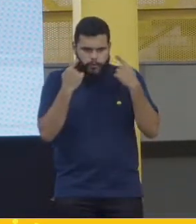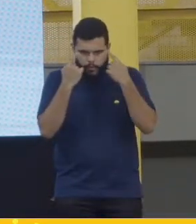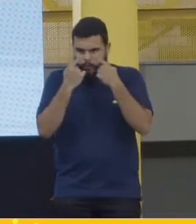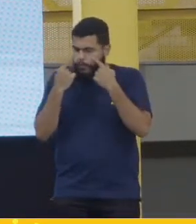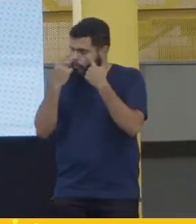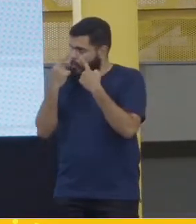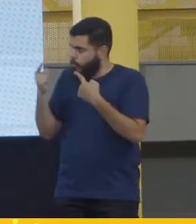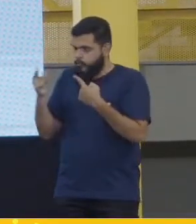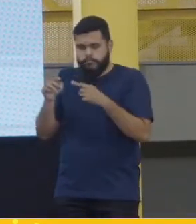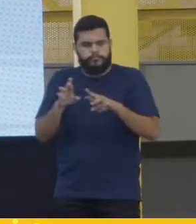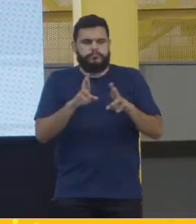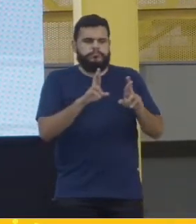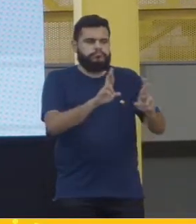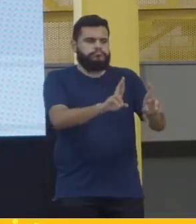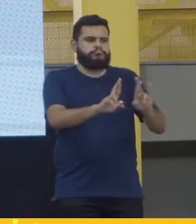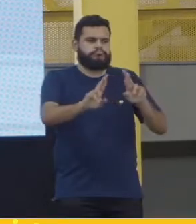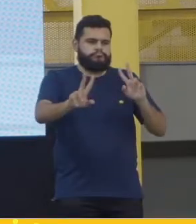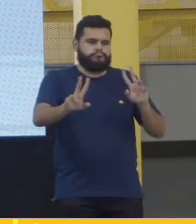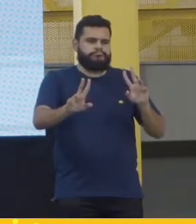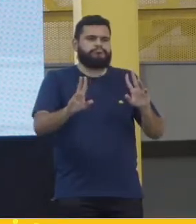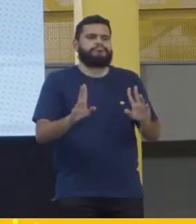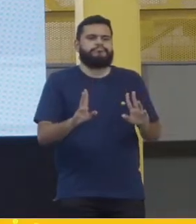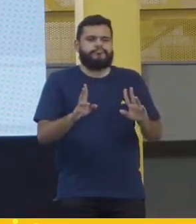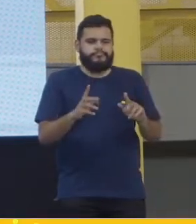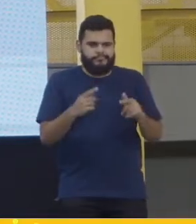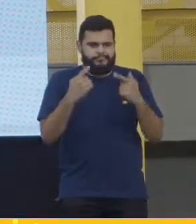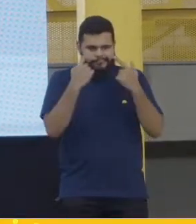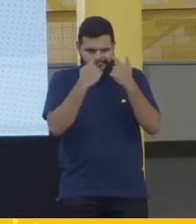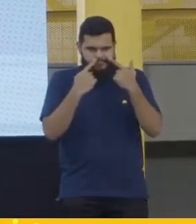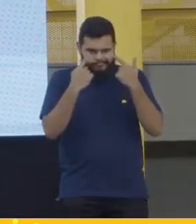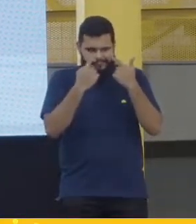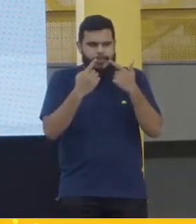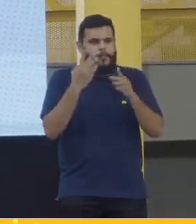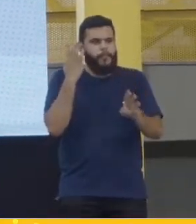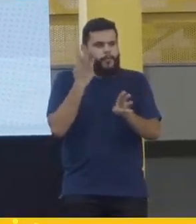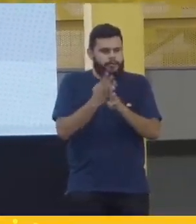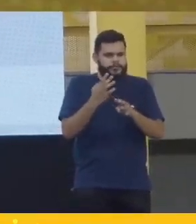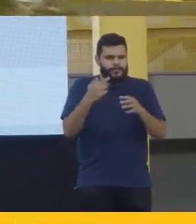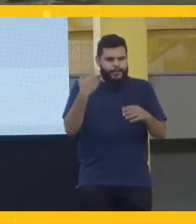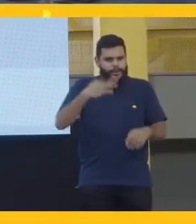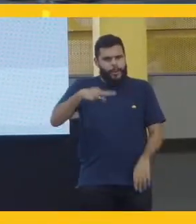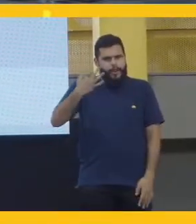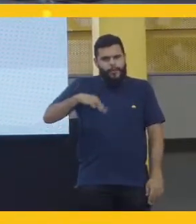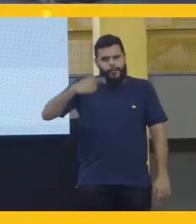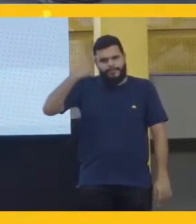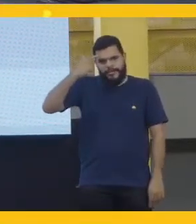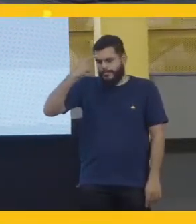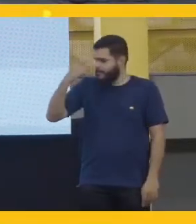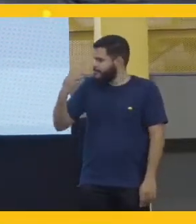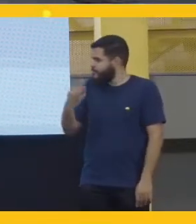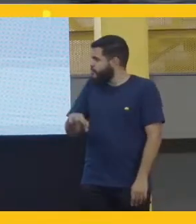trabalham de um jeito diferente. Isso é o que dá dor de cabeça. Eita!